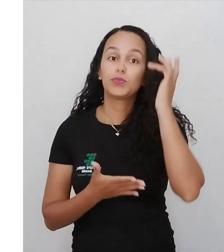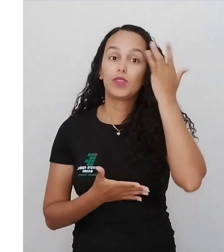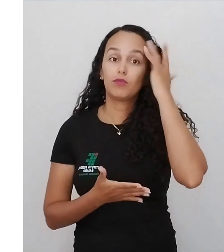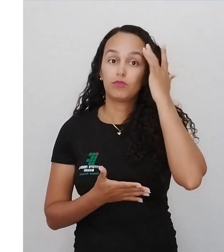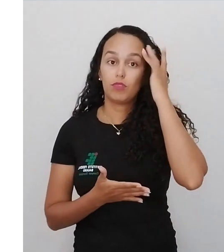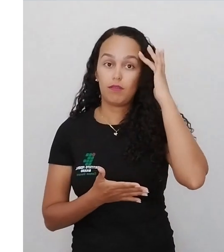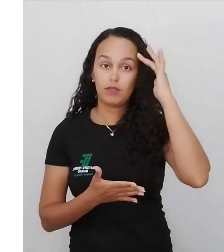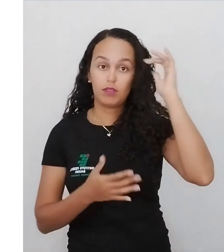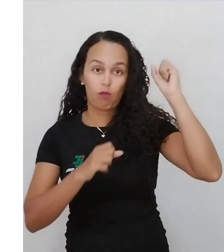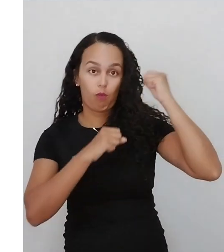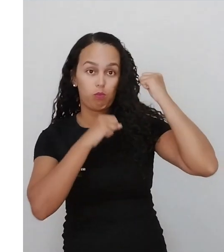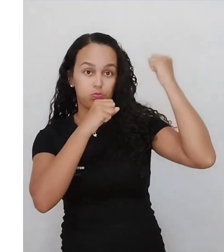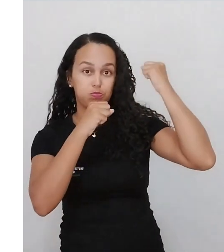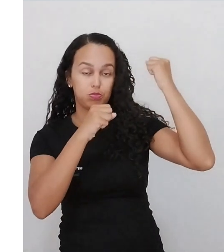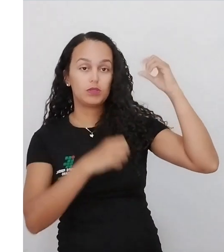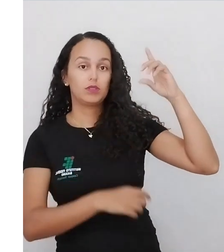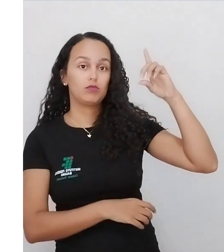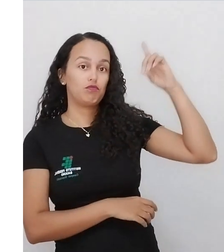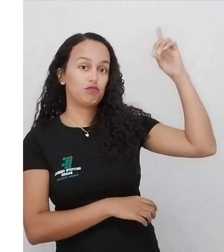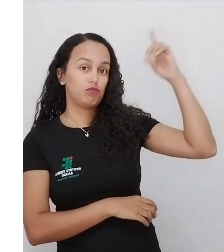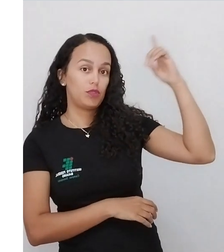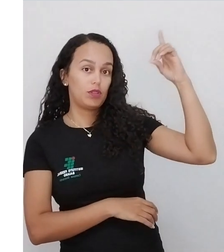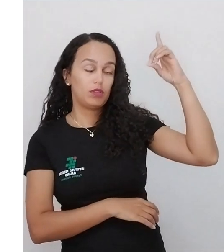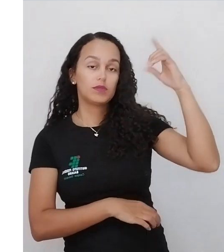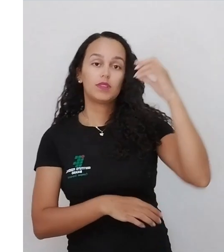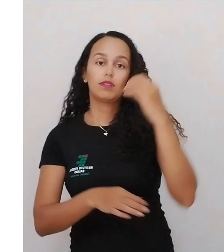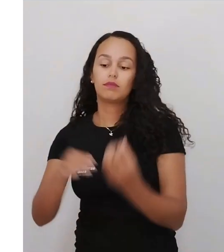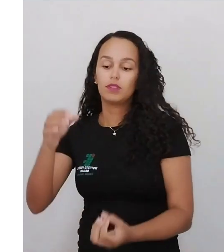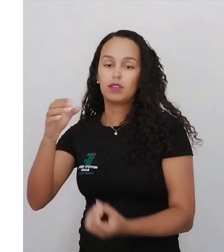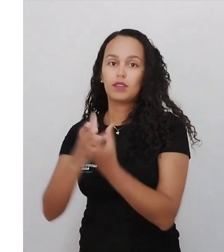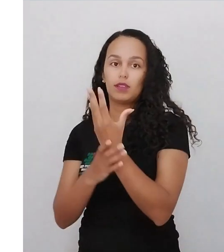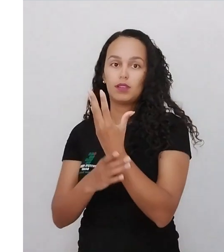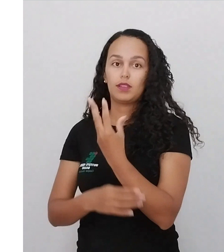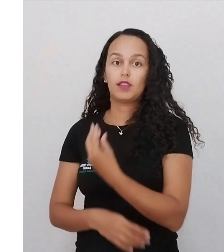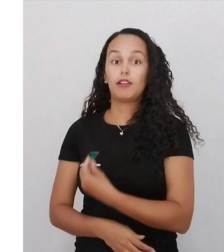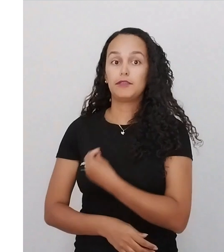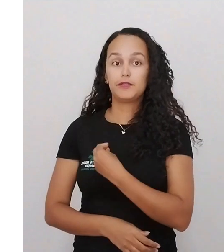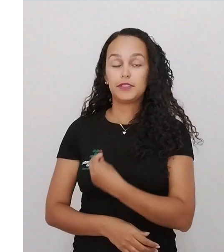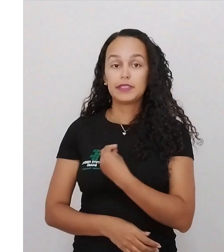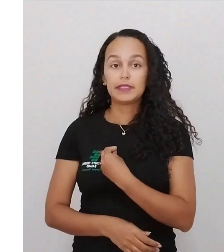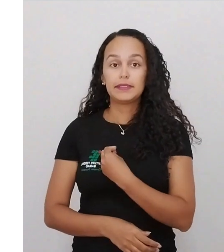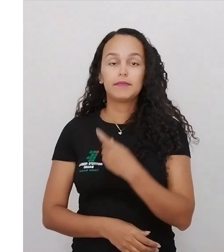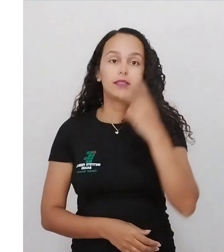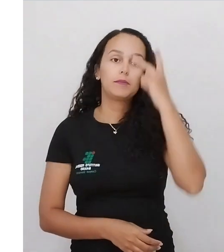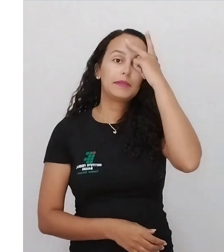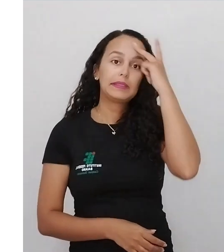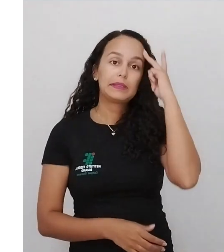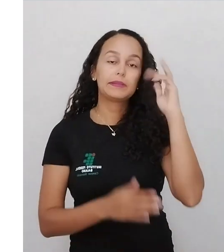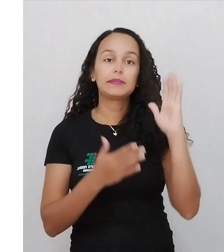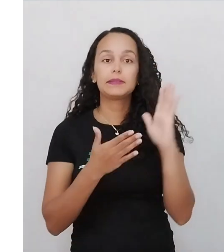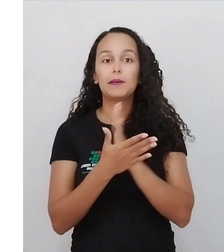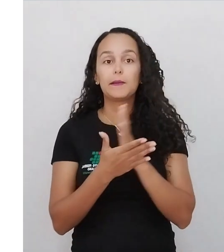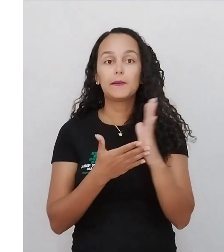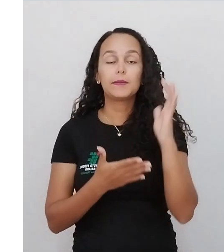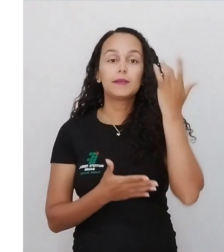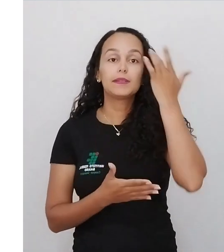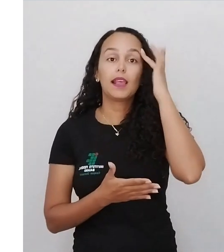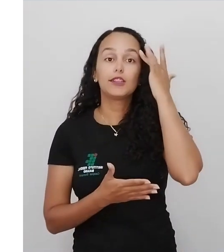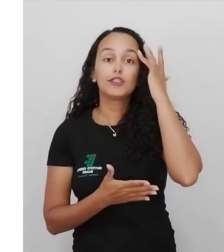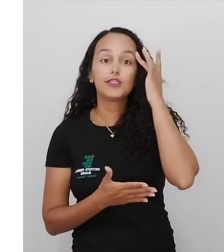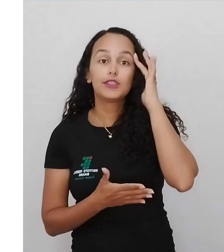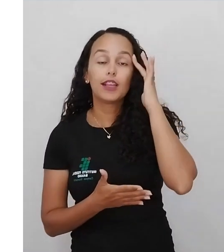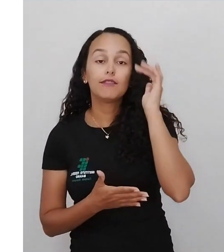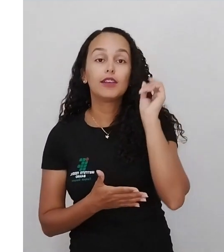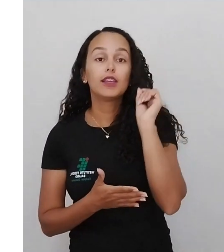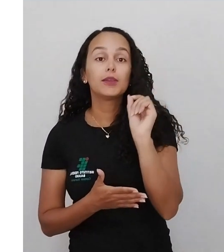seria o poder divino, né? Que impulsionava a geração da vida. Para outros, nada mais era do